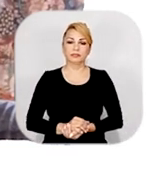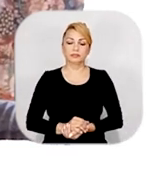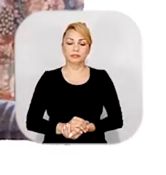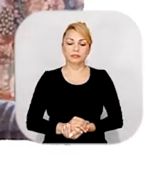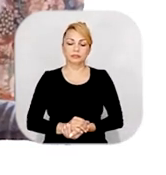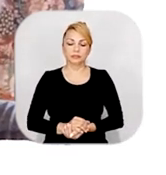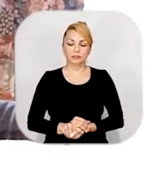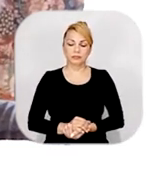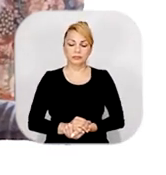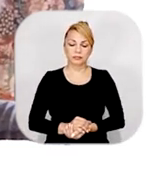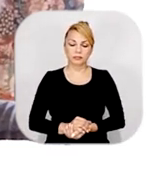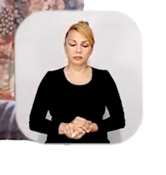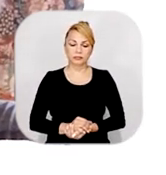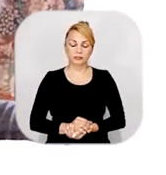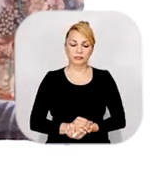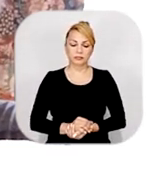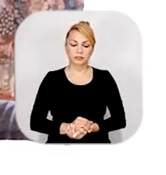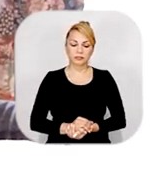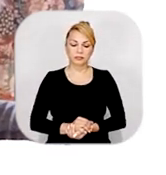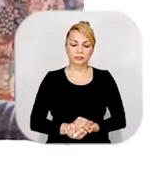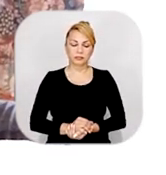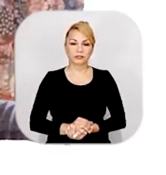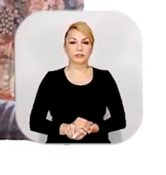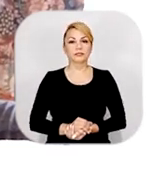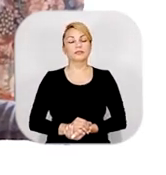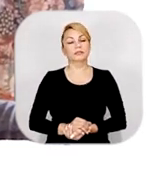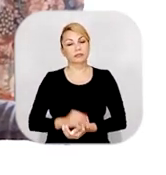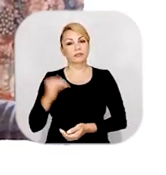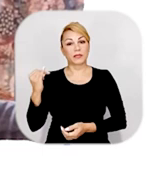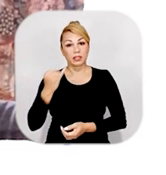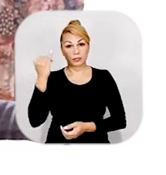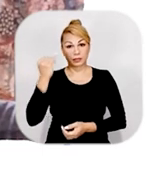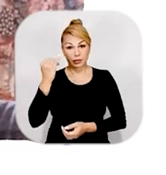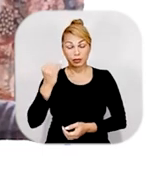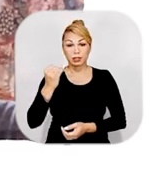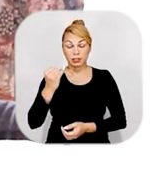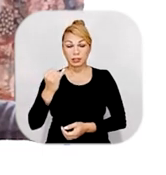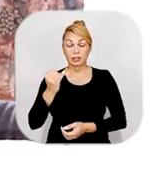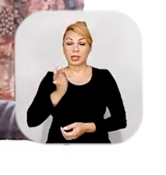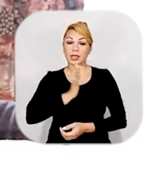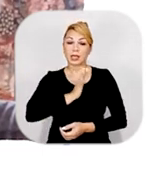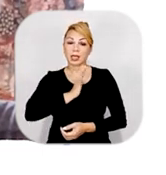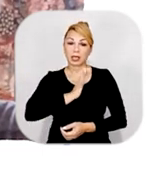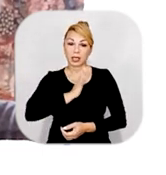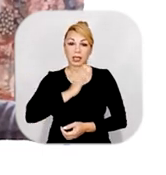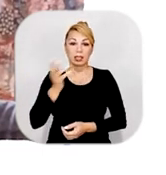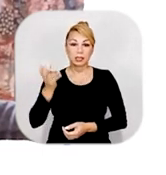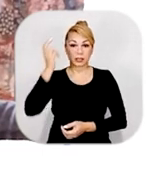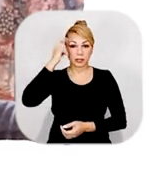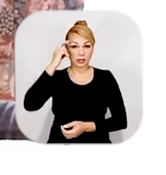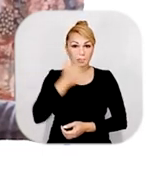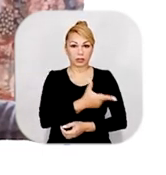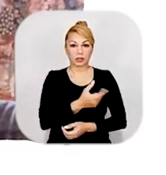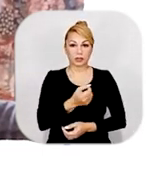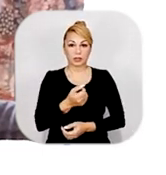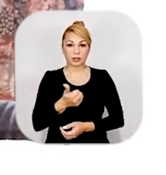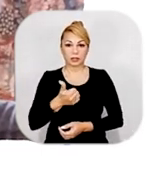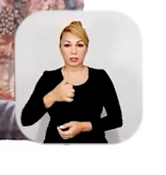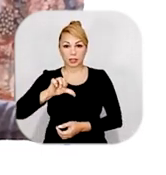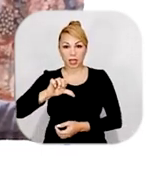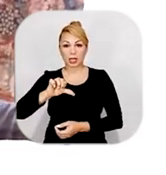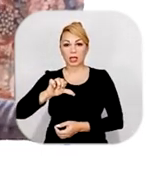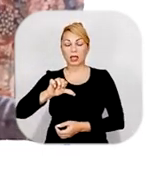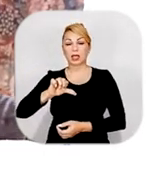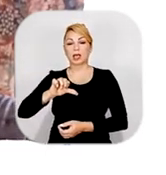E é interessante, Amar, falando dessa riqueza cultural, né? Em 2010, quando eu fiz o trabalho de campo, porque foi 2009, nós